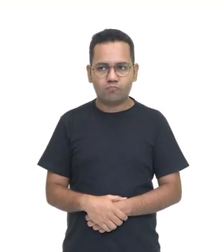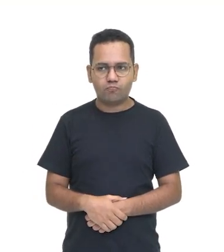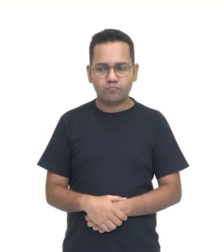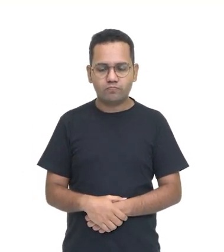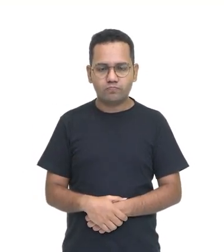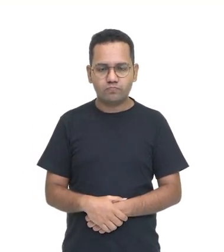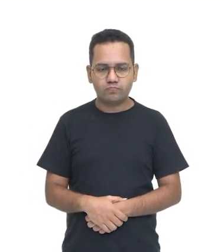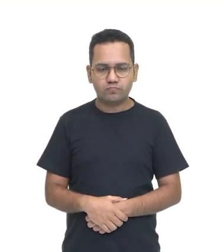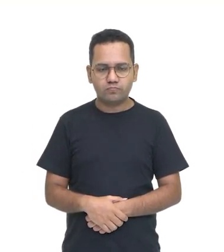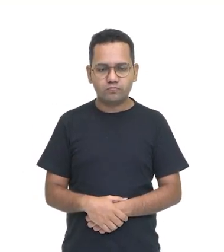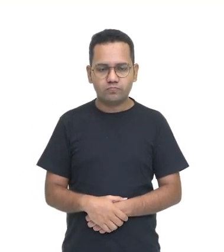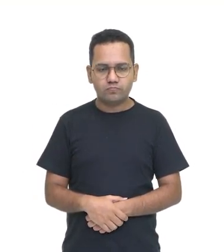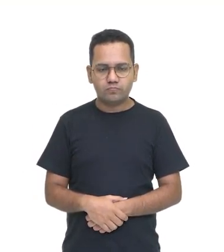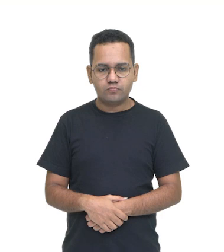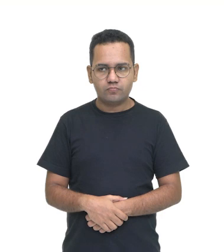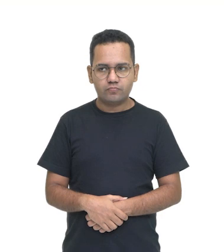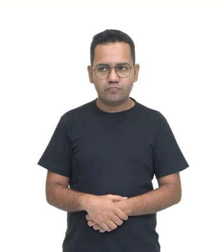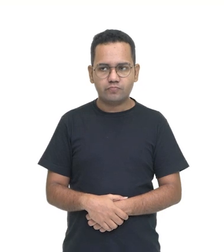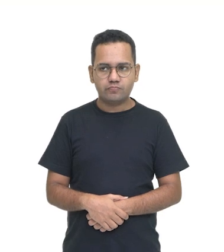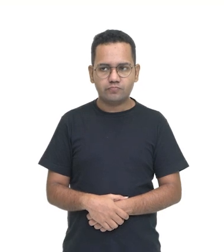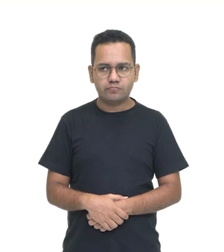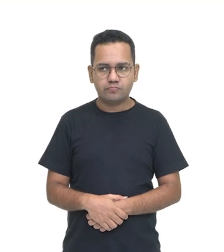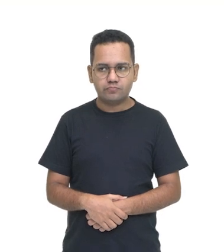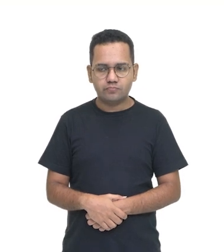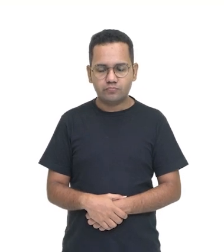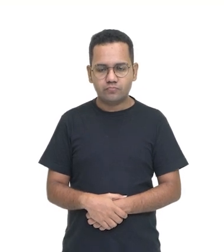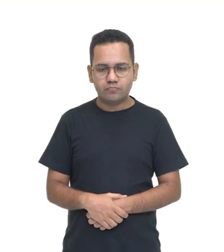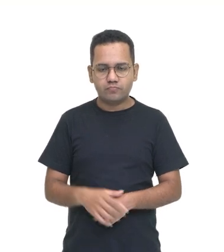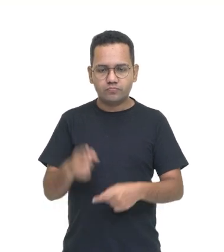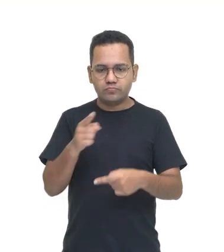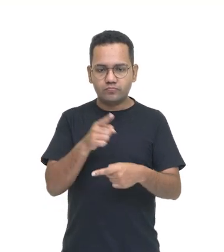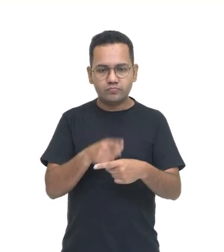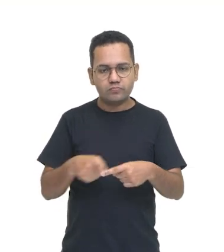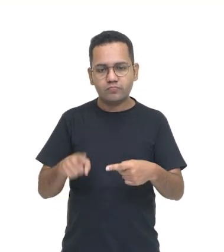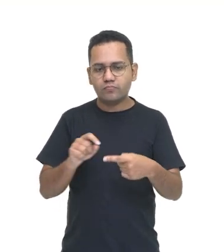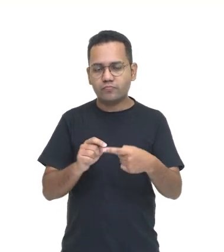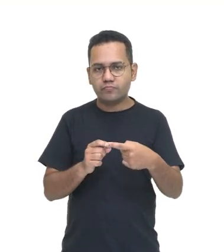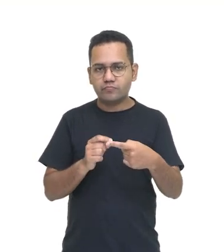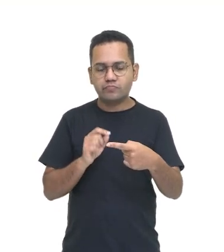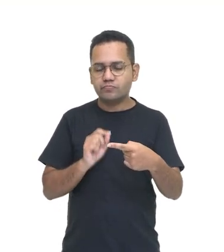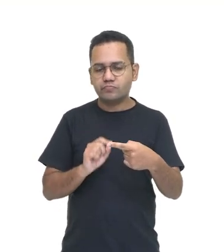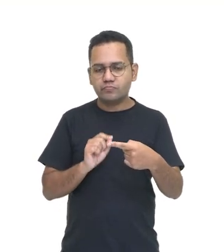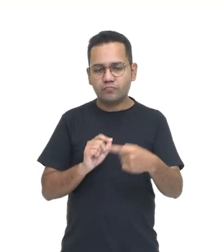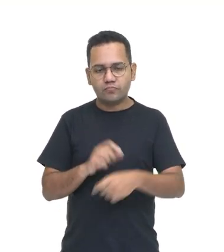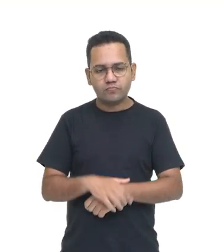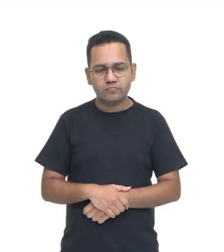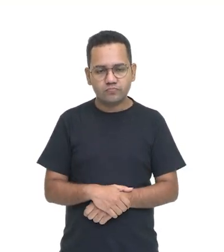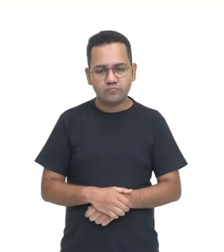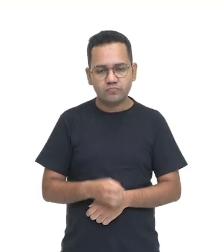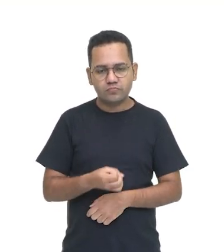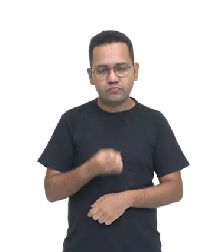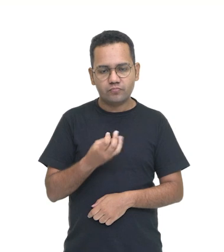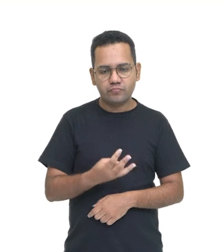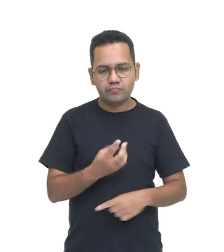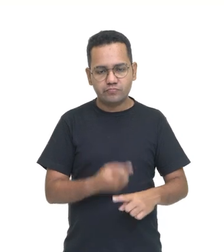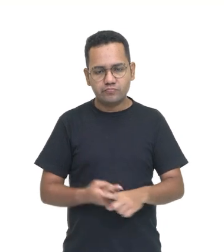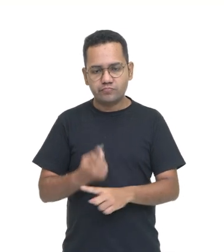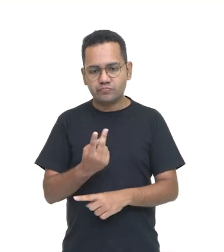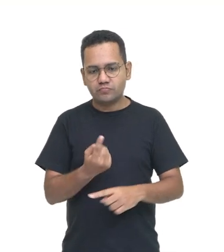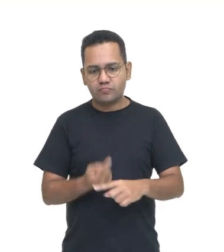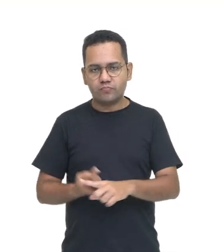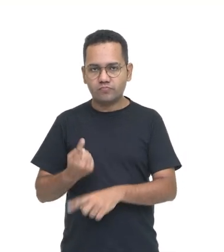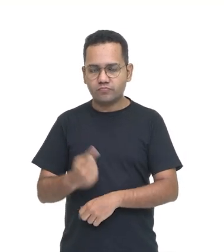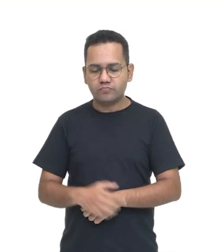no numerador, nós vamos ter 720. No denominador tem 3 fatorial, pessoal, mas 3 fatorial, você sabe, é 3 vezes 2 vezes